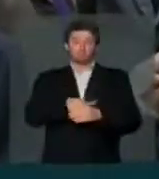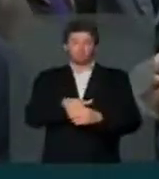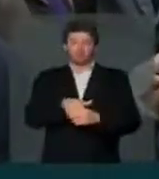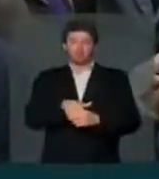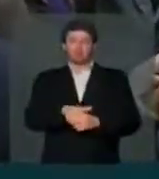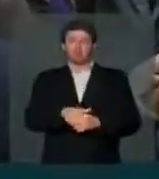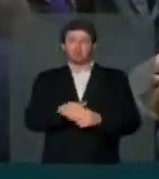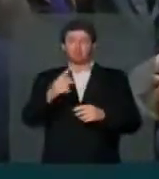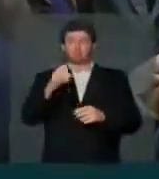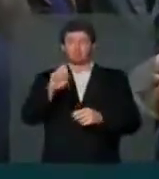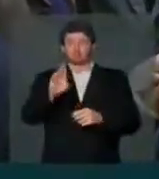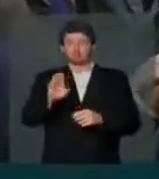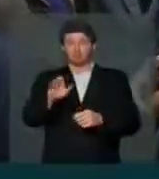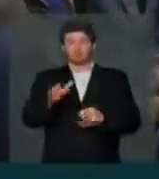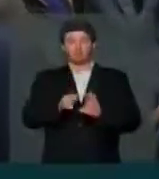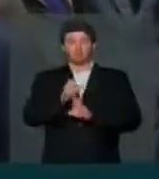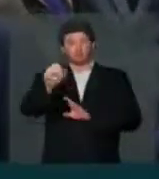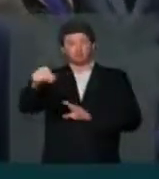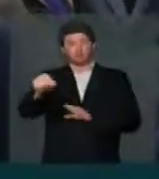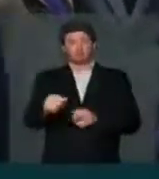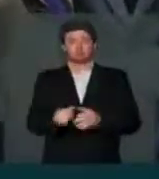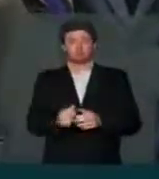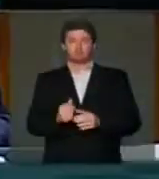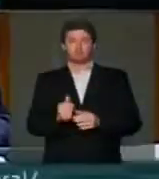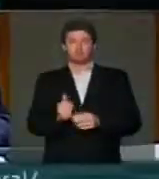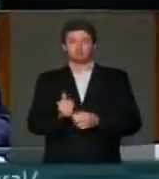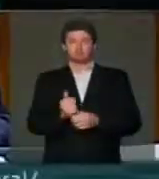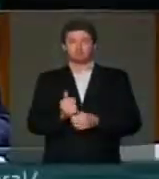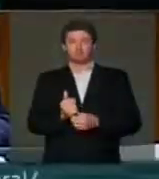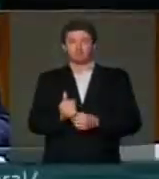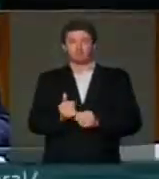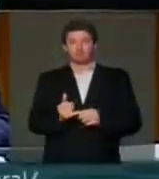com o PSDB, votando sim à emenda. Em votação, o destaque...